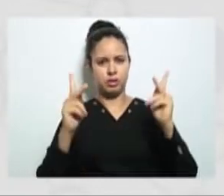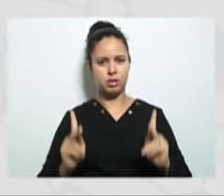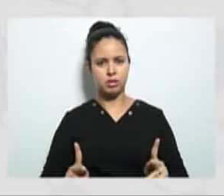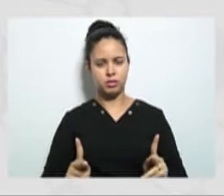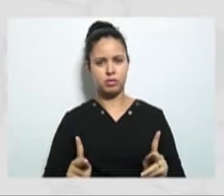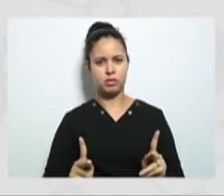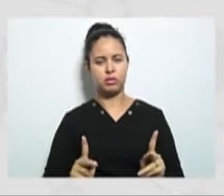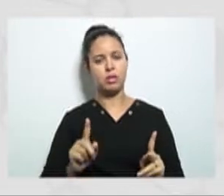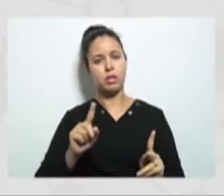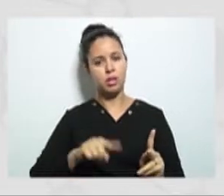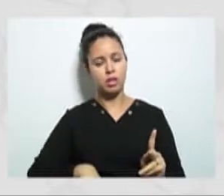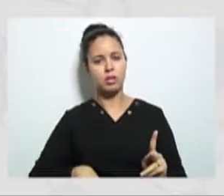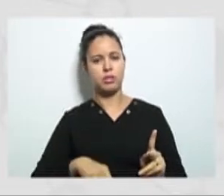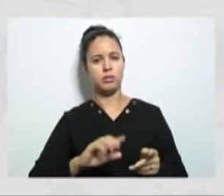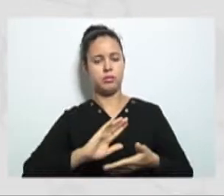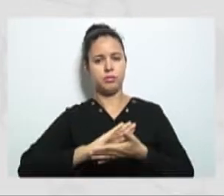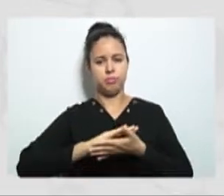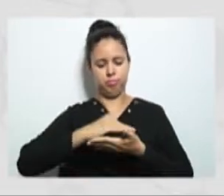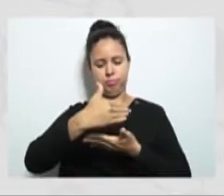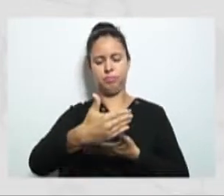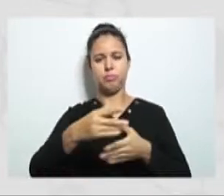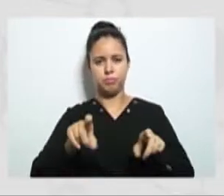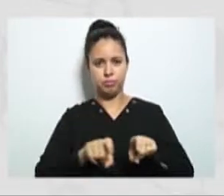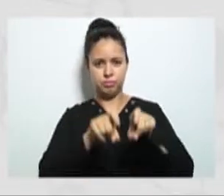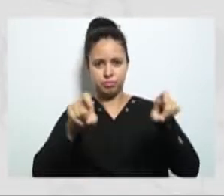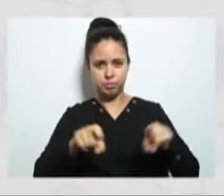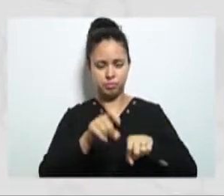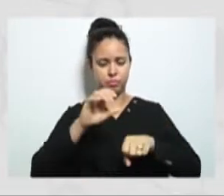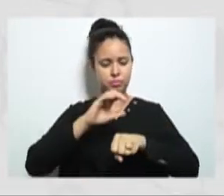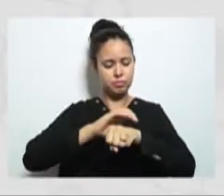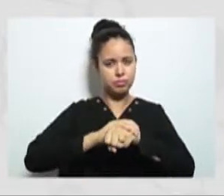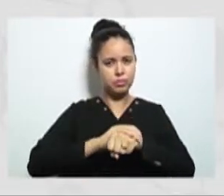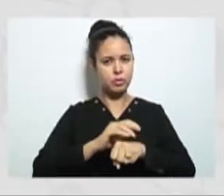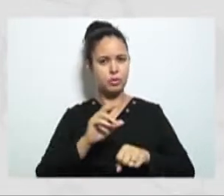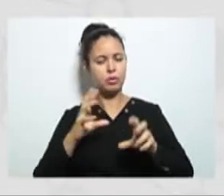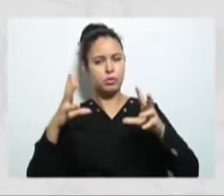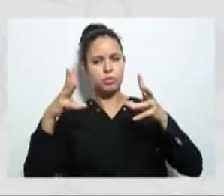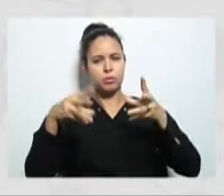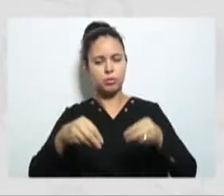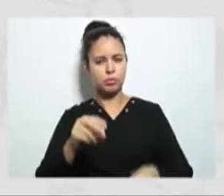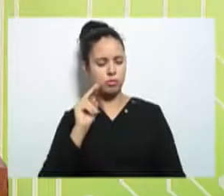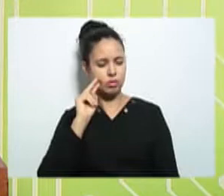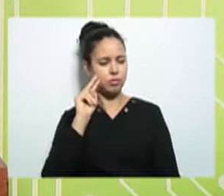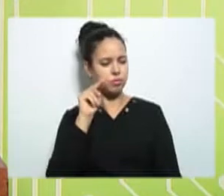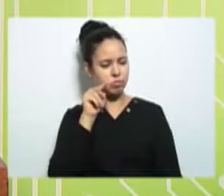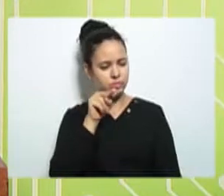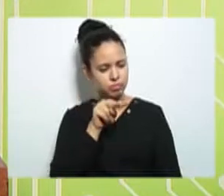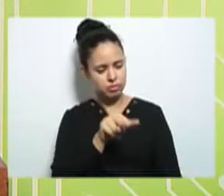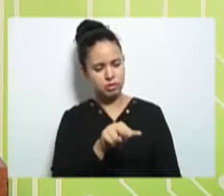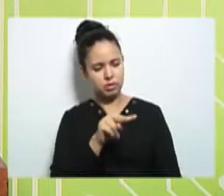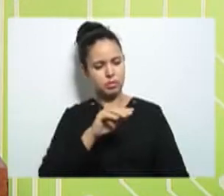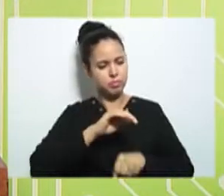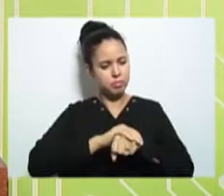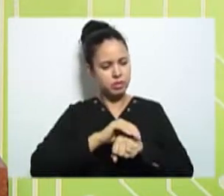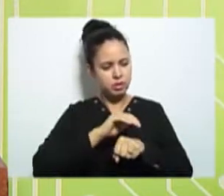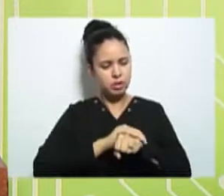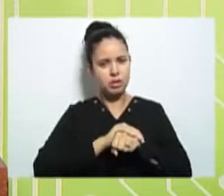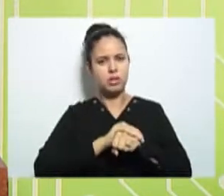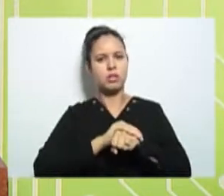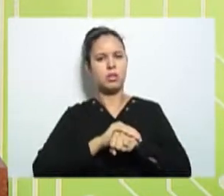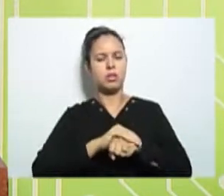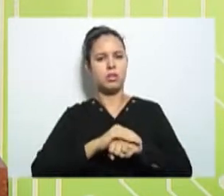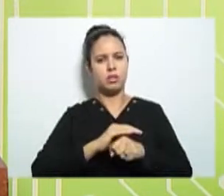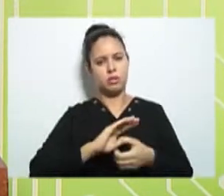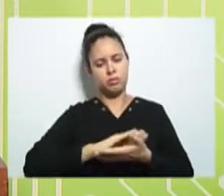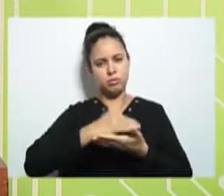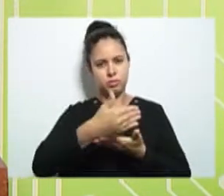a parte física do computador, tá bom, gente? Então, ó, tudo que você consegue tocar, tudo que você consegue apalpar